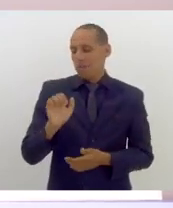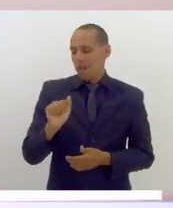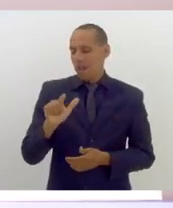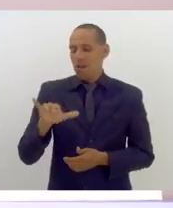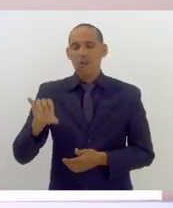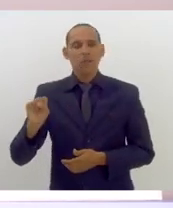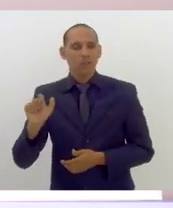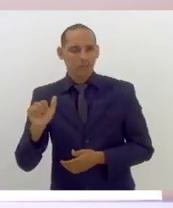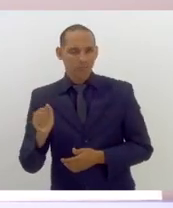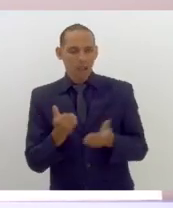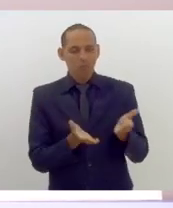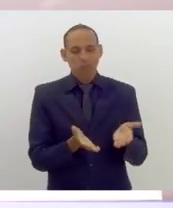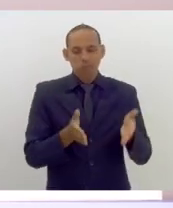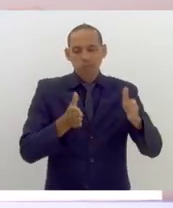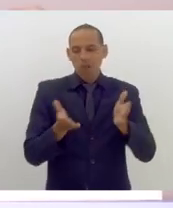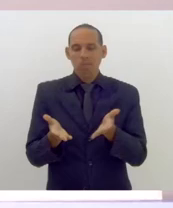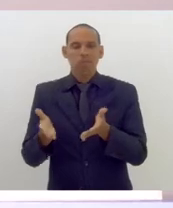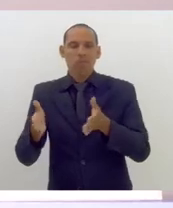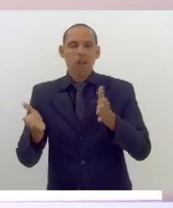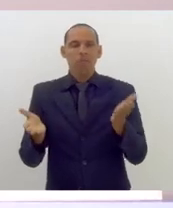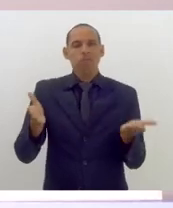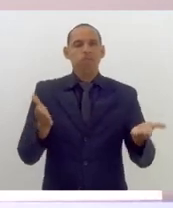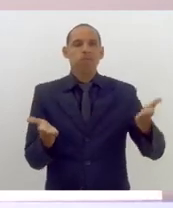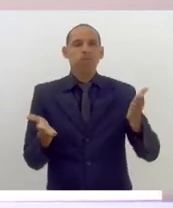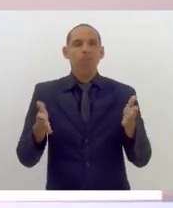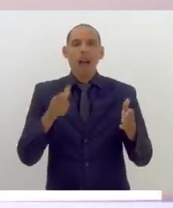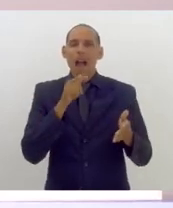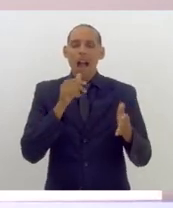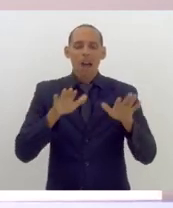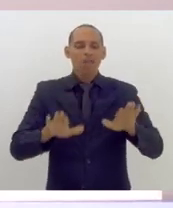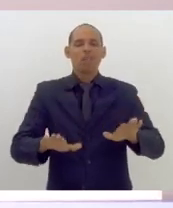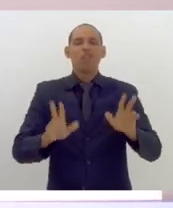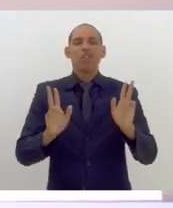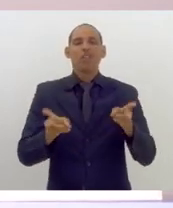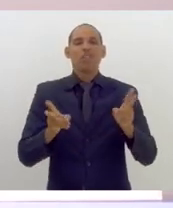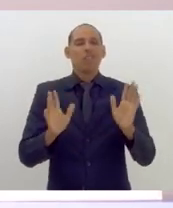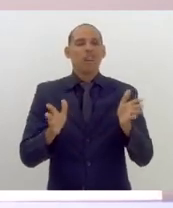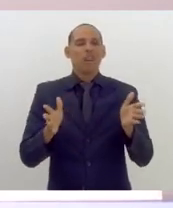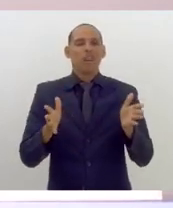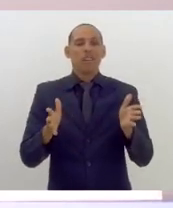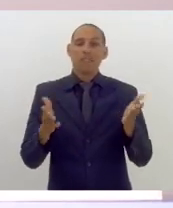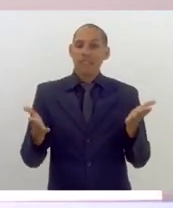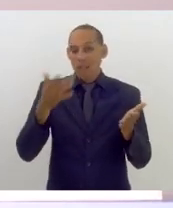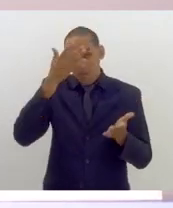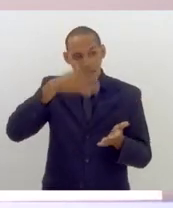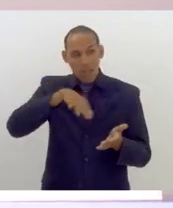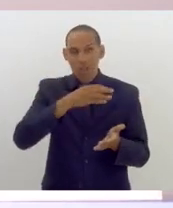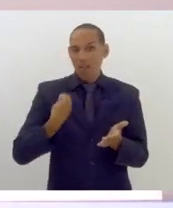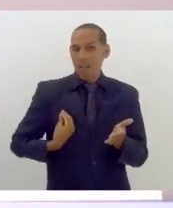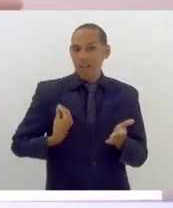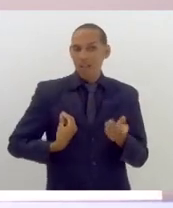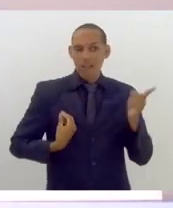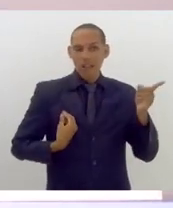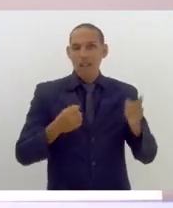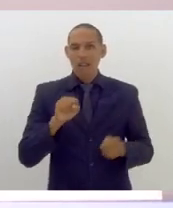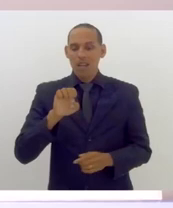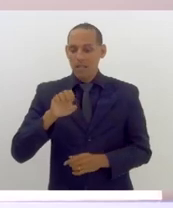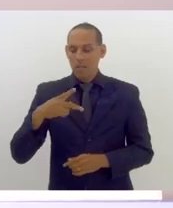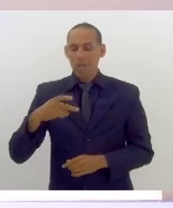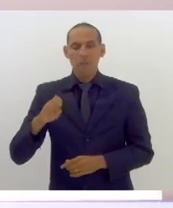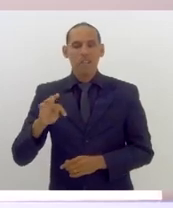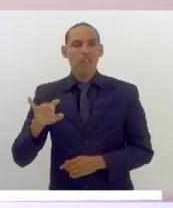Sepetiba é importante ressaltar que o morador de origem morador da região de Sepetiba não tomou conhecimento